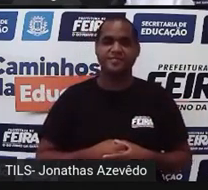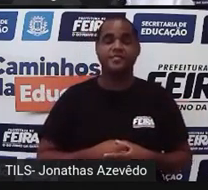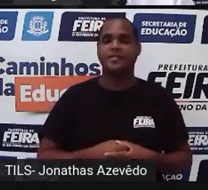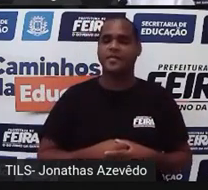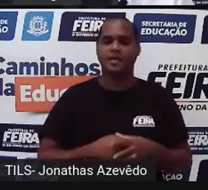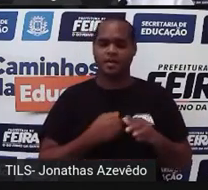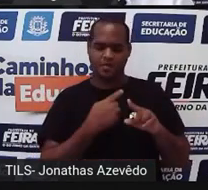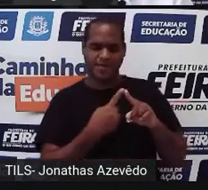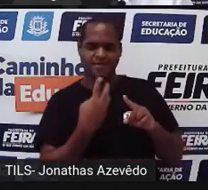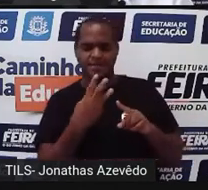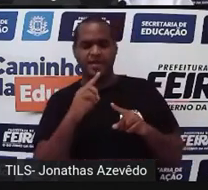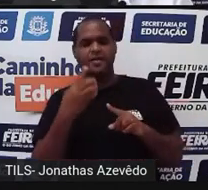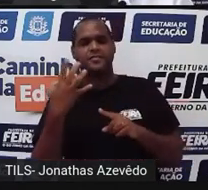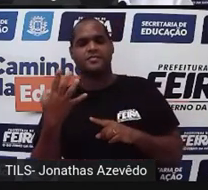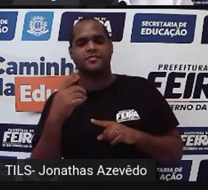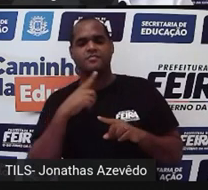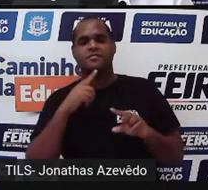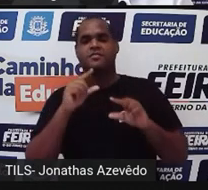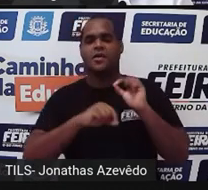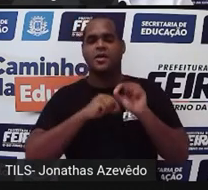Por que que é 3 e 4?